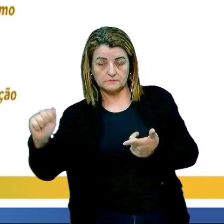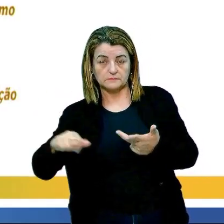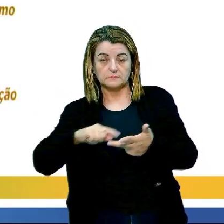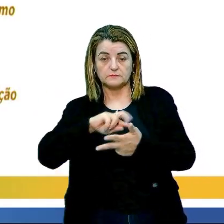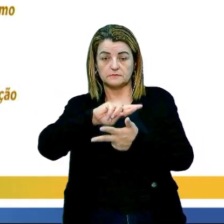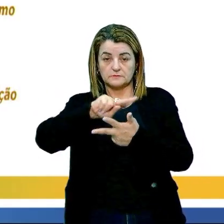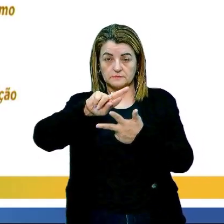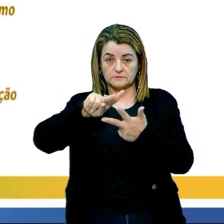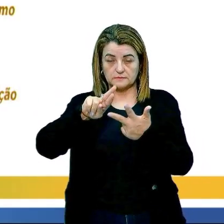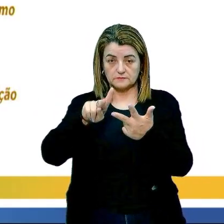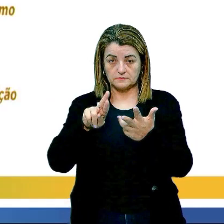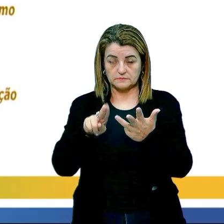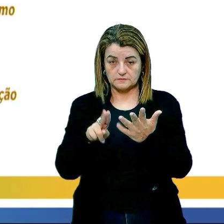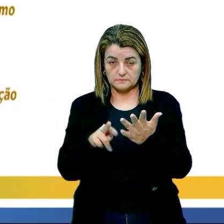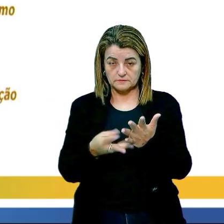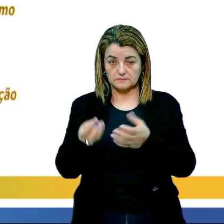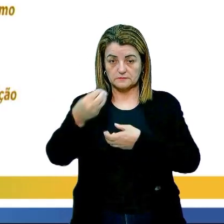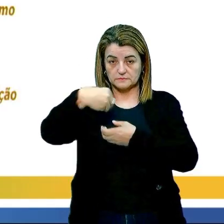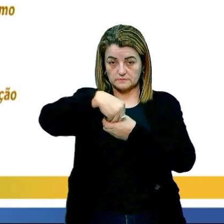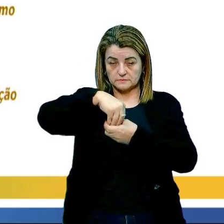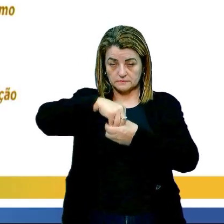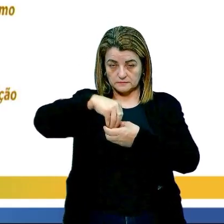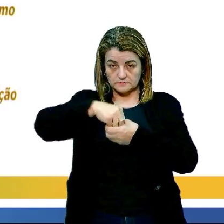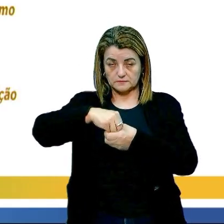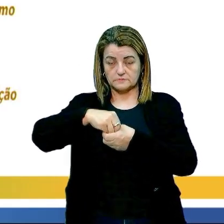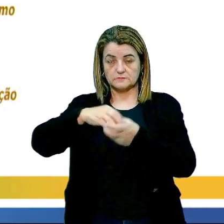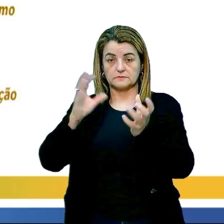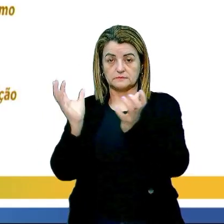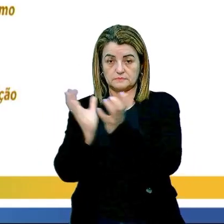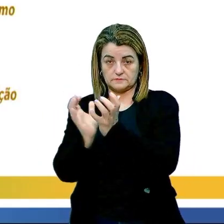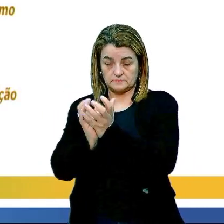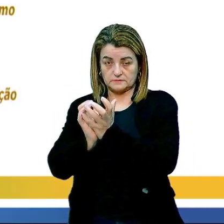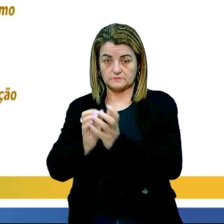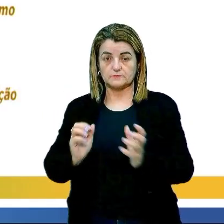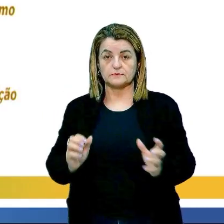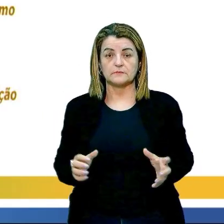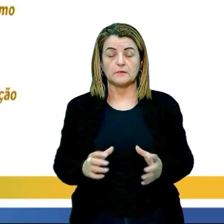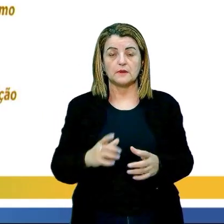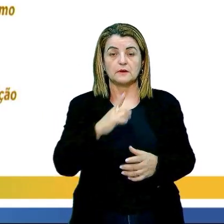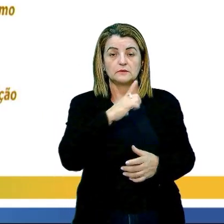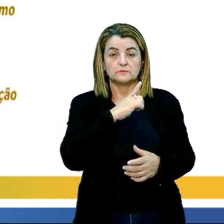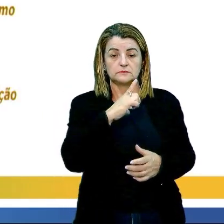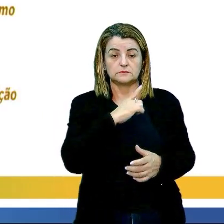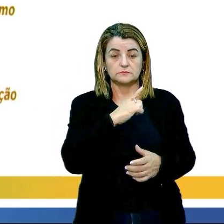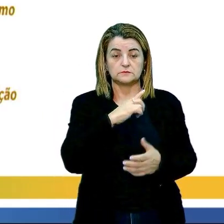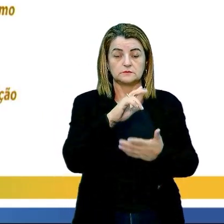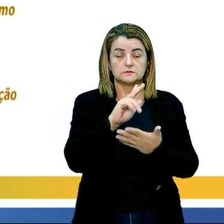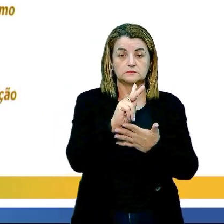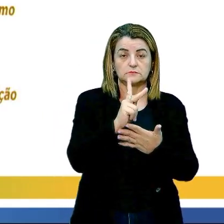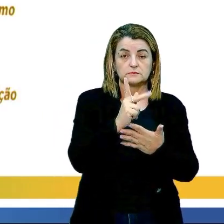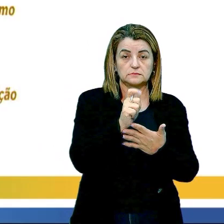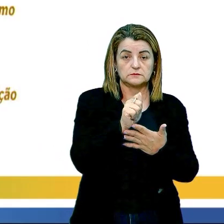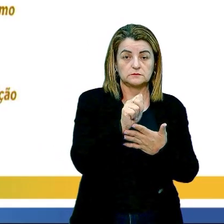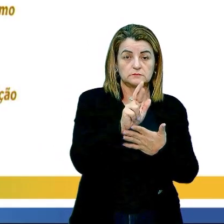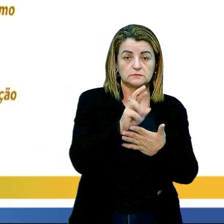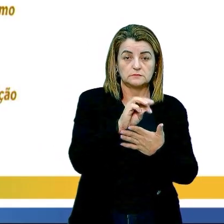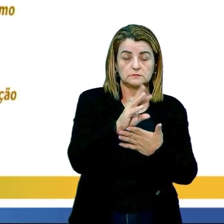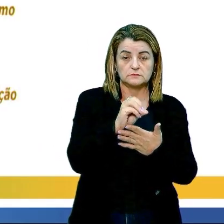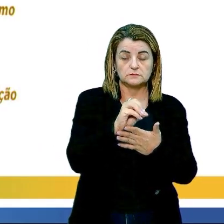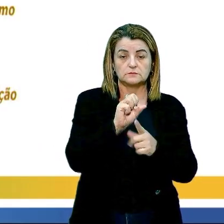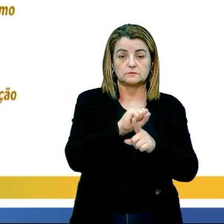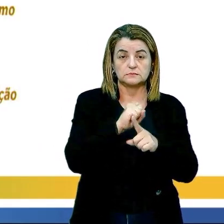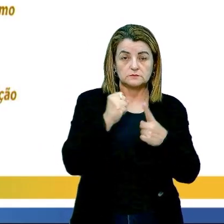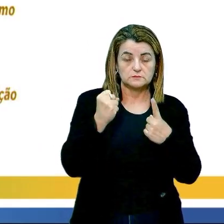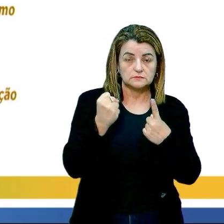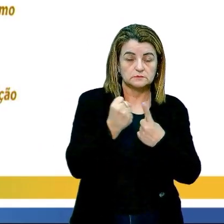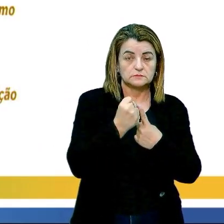população, interespecífica dentro de uma comunidade. E aí nós temos harmônicas intraespecíficas,